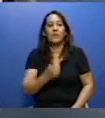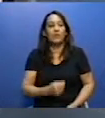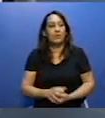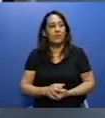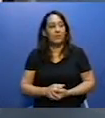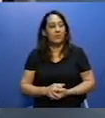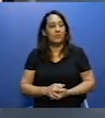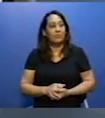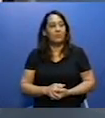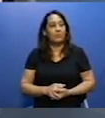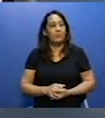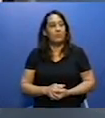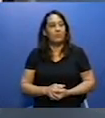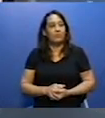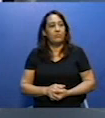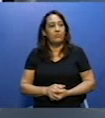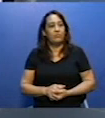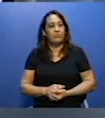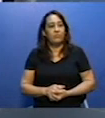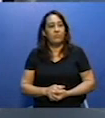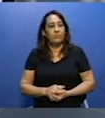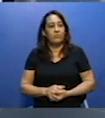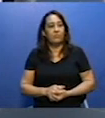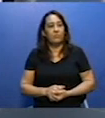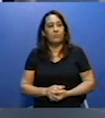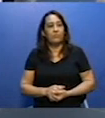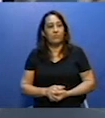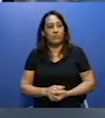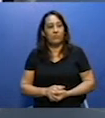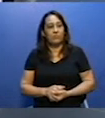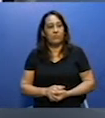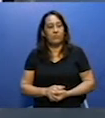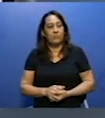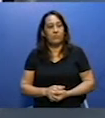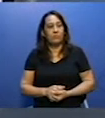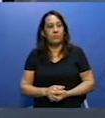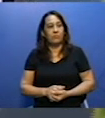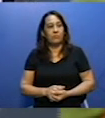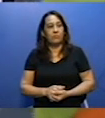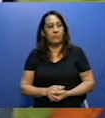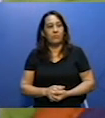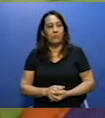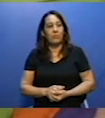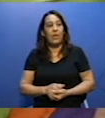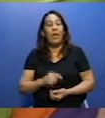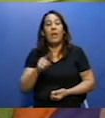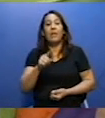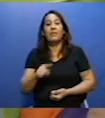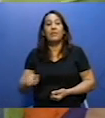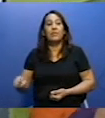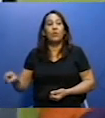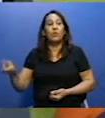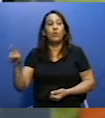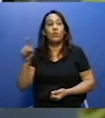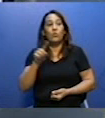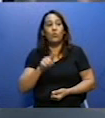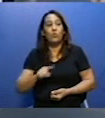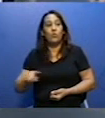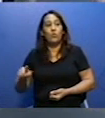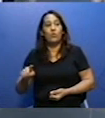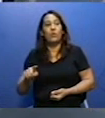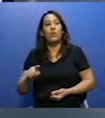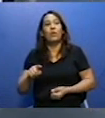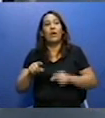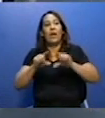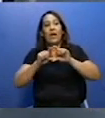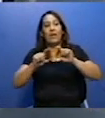você tiver. Não tenho vermelho, rosa, laranja, tá bom? Sem problemas. Pinte de vermelho o quadrinho da